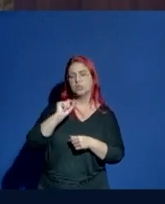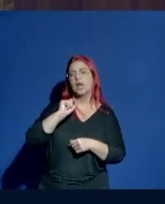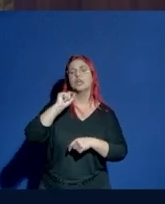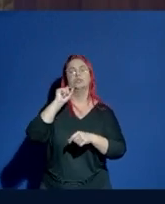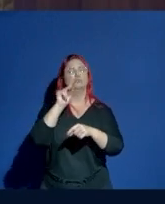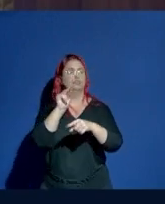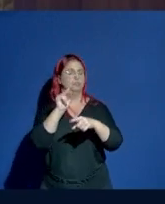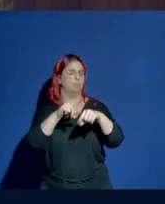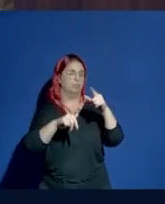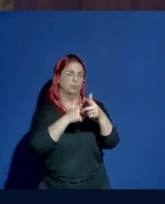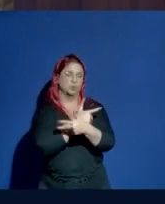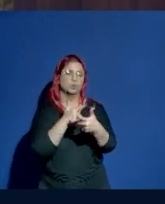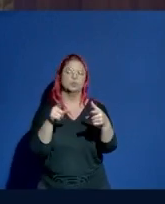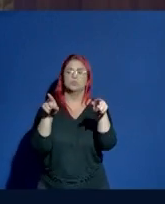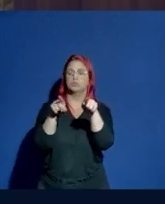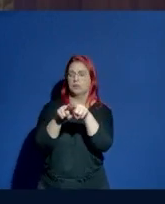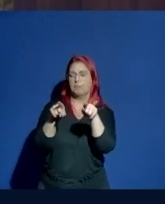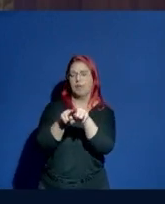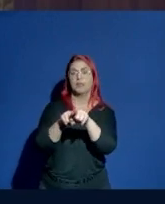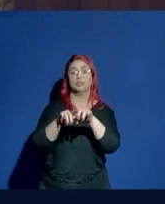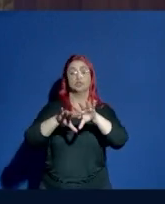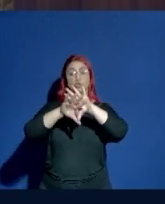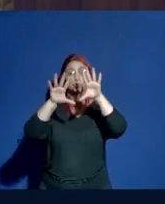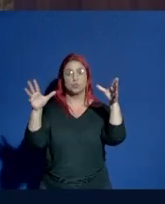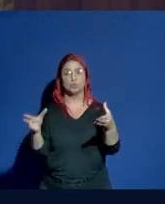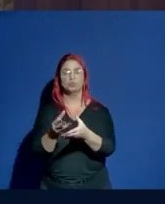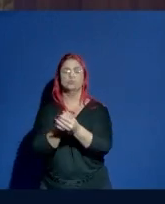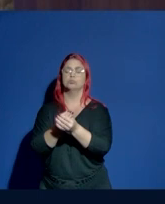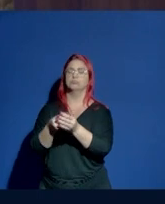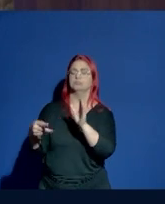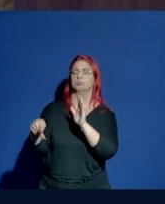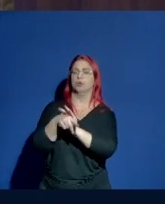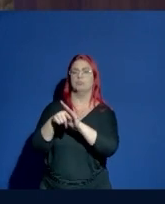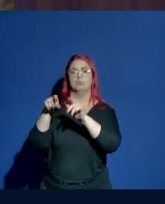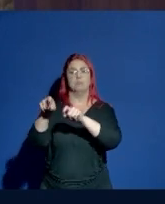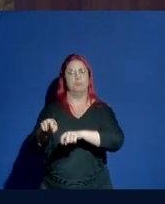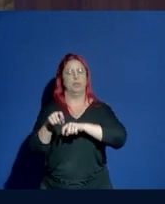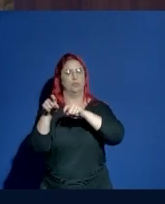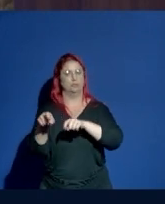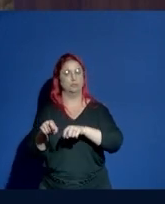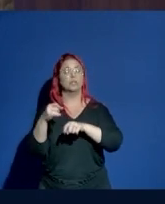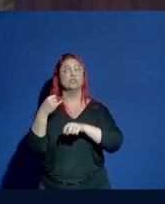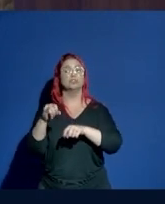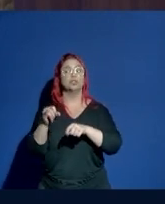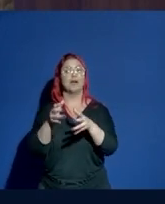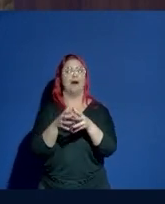nutrição vegetal, ele traz para a nossa cadeia, para a nossa agricultura, em termos de conversão